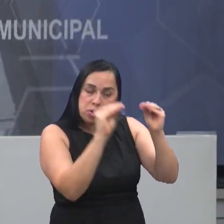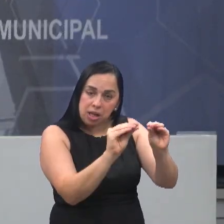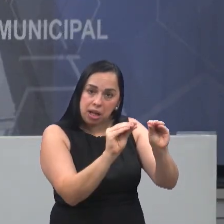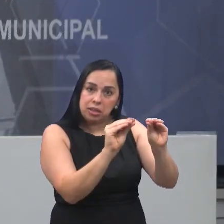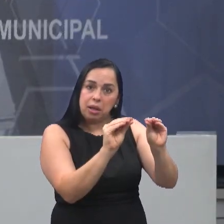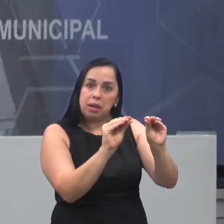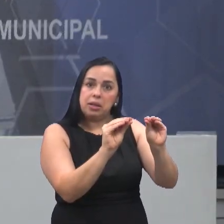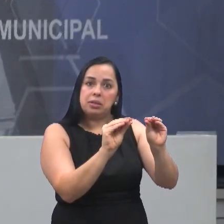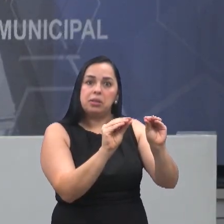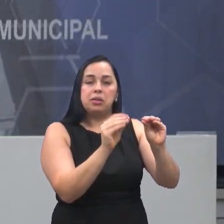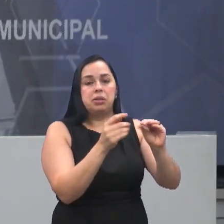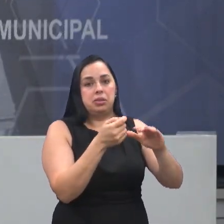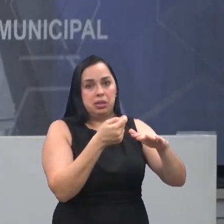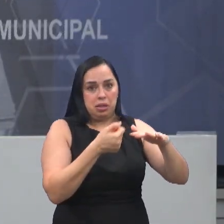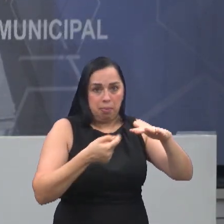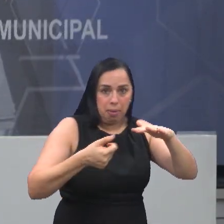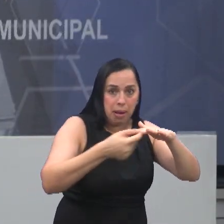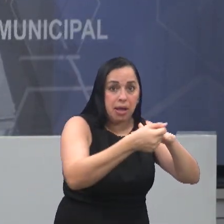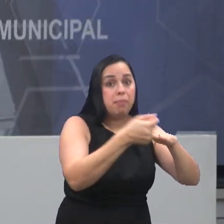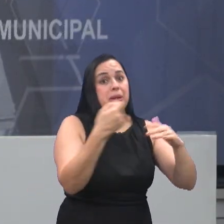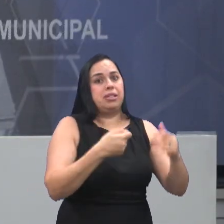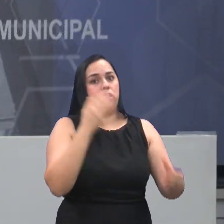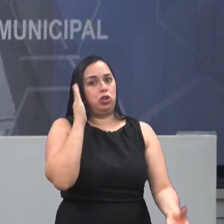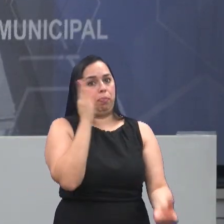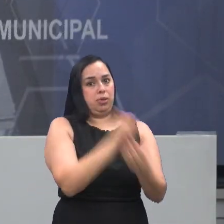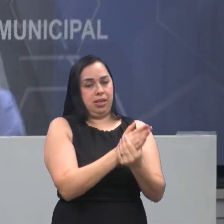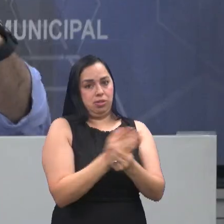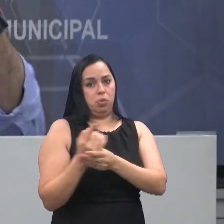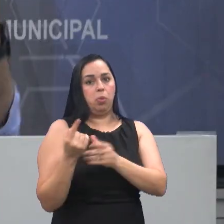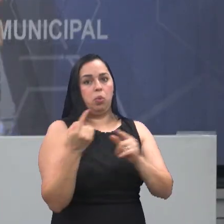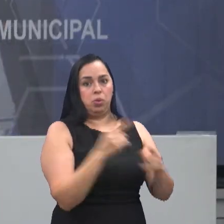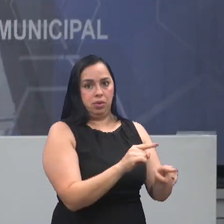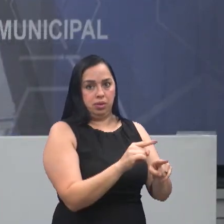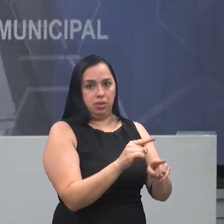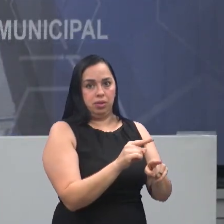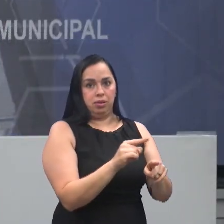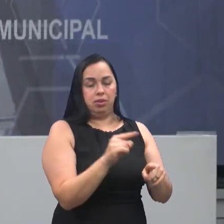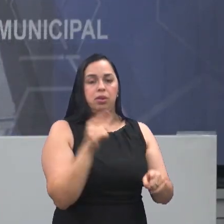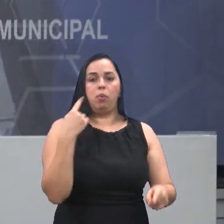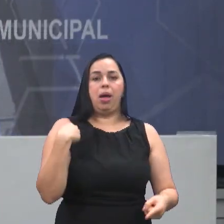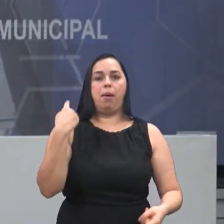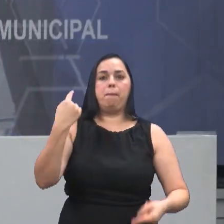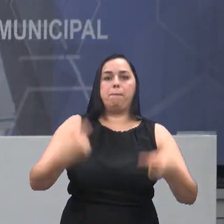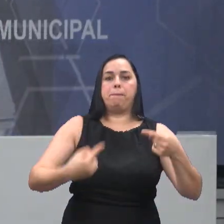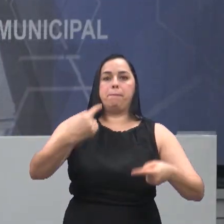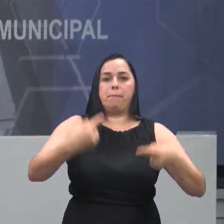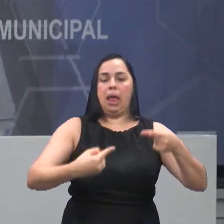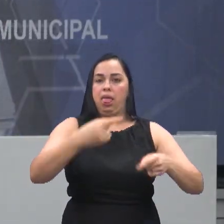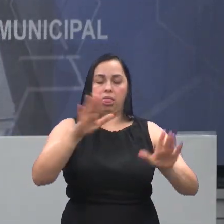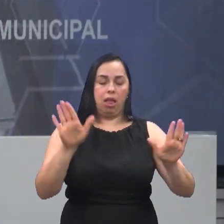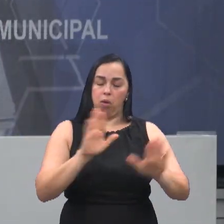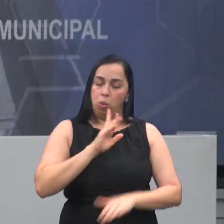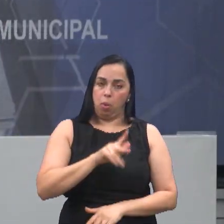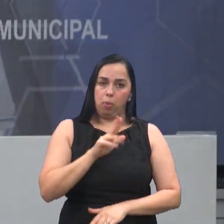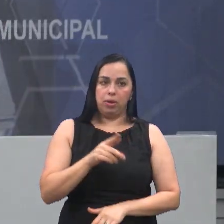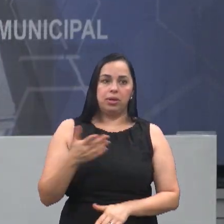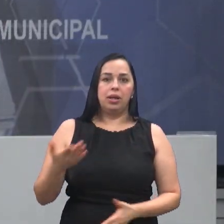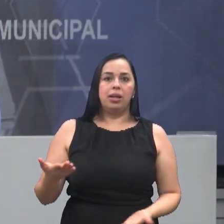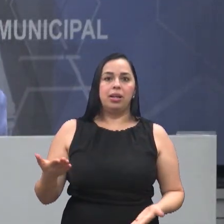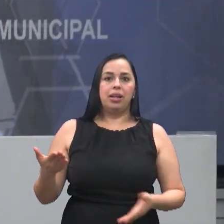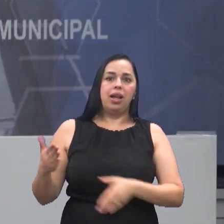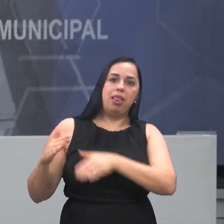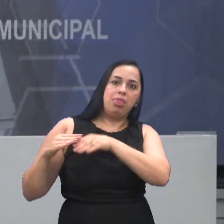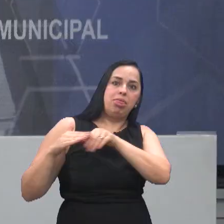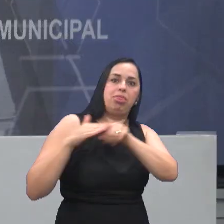se propaga mentira, precisa ser processado por isso, e não virar uma guerra de narrativas, né, prefere atacar quem é